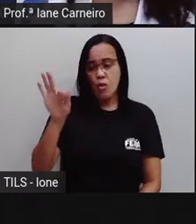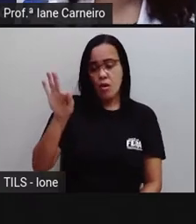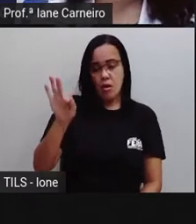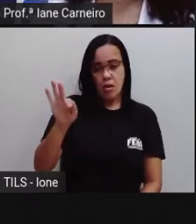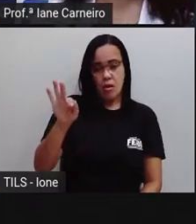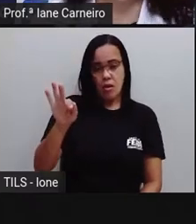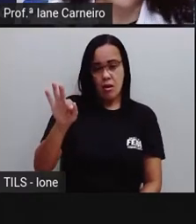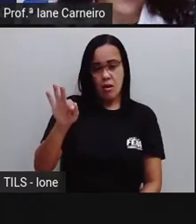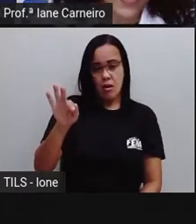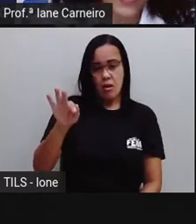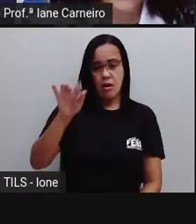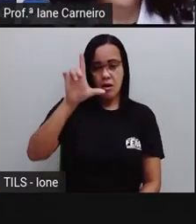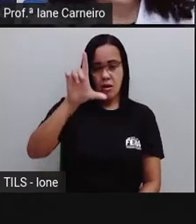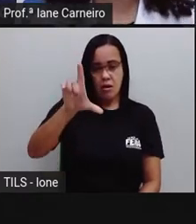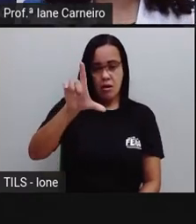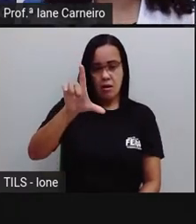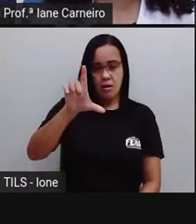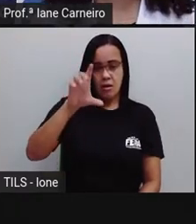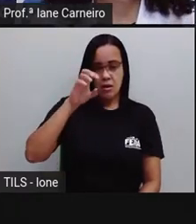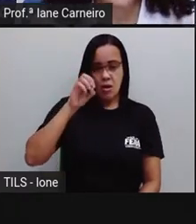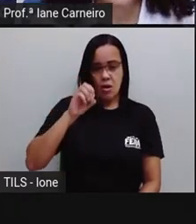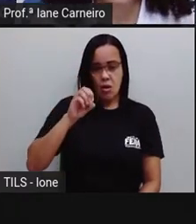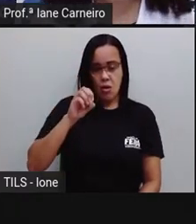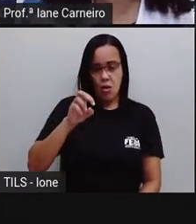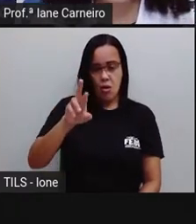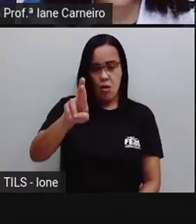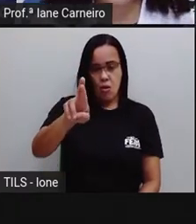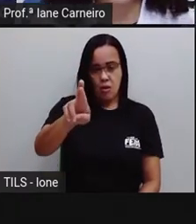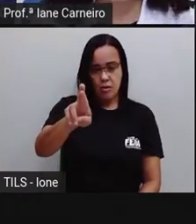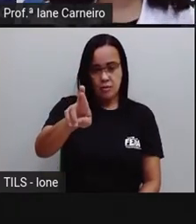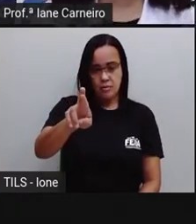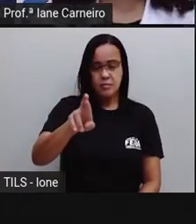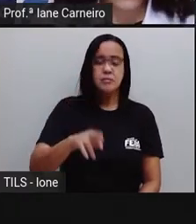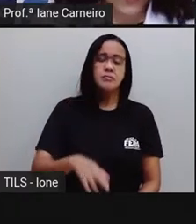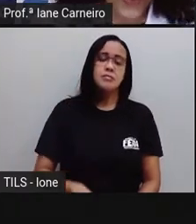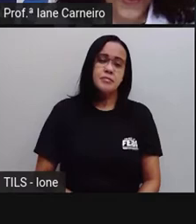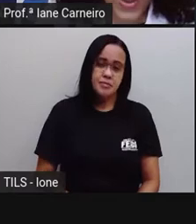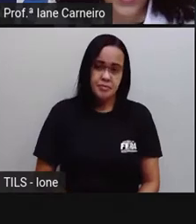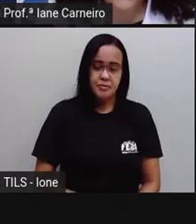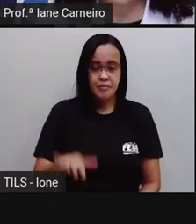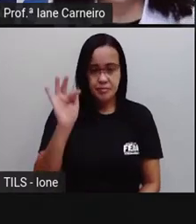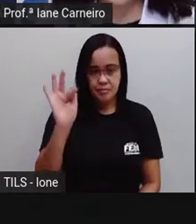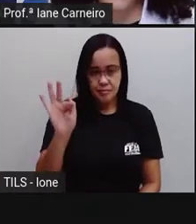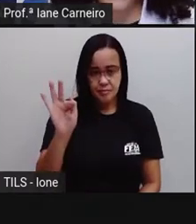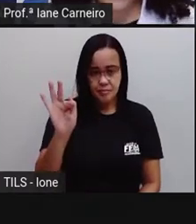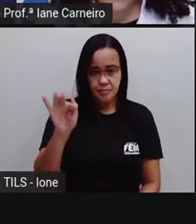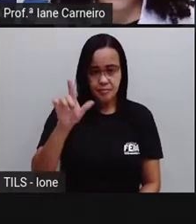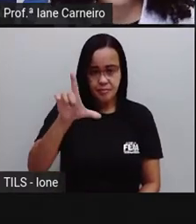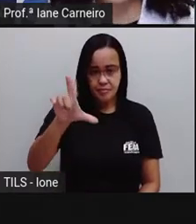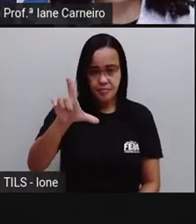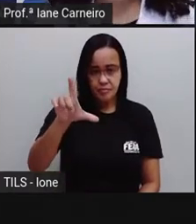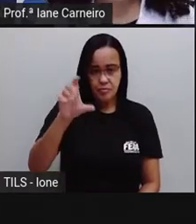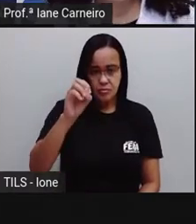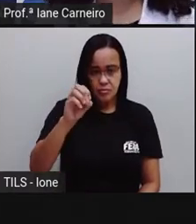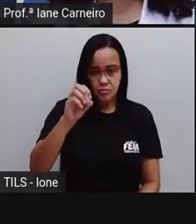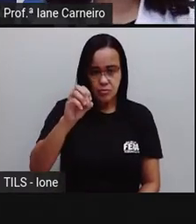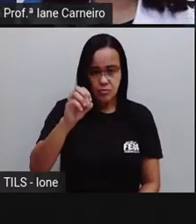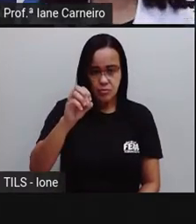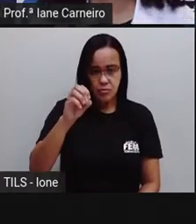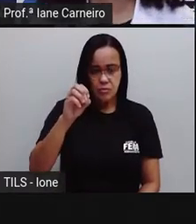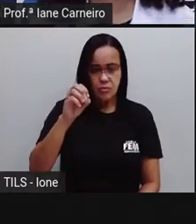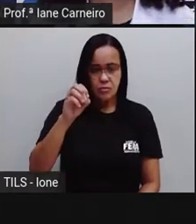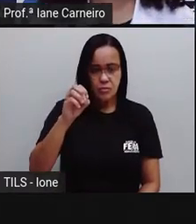letra C aí já ficou fácil então o para fazer o floco ló a gente usou fe o Lê lol